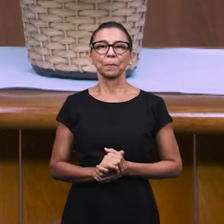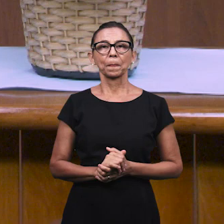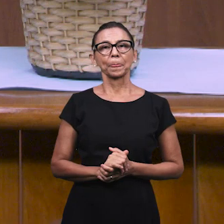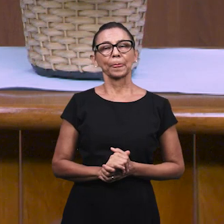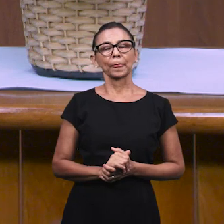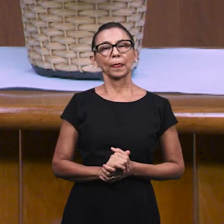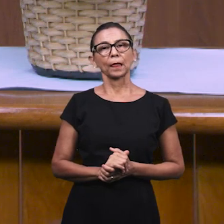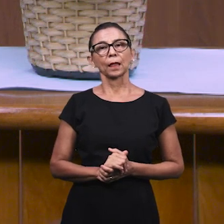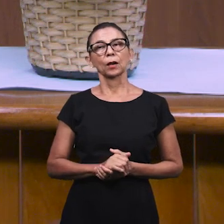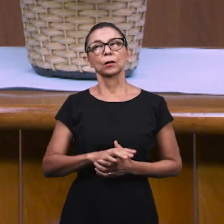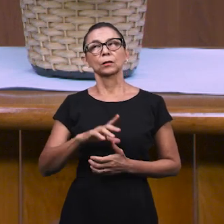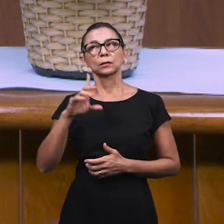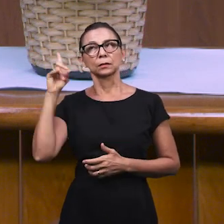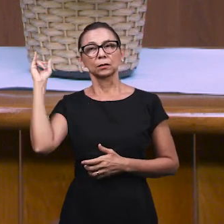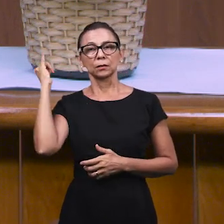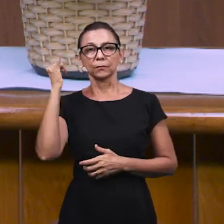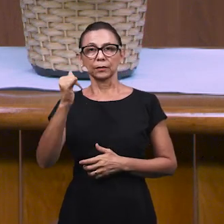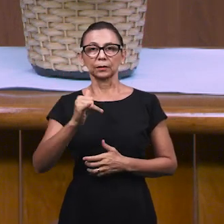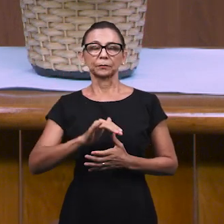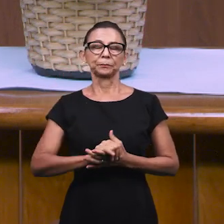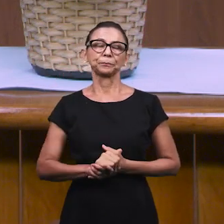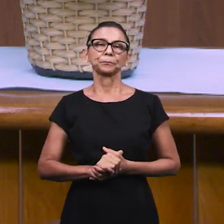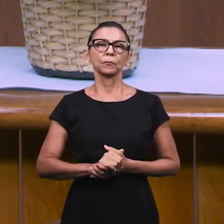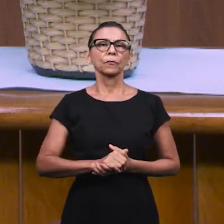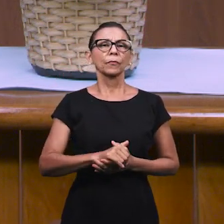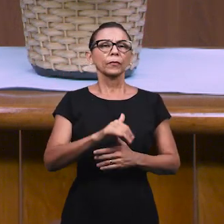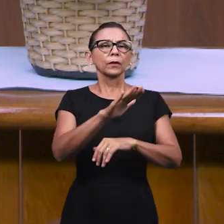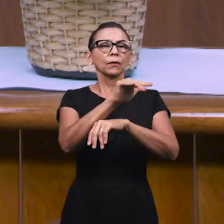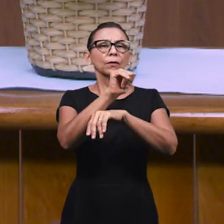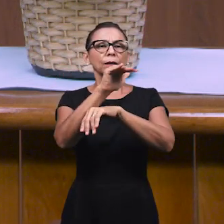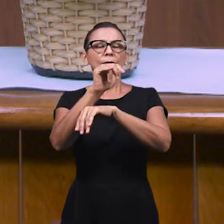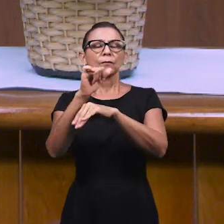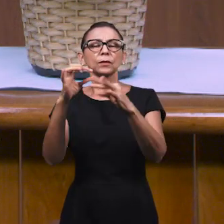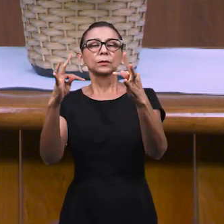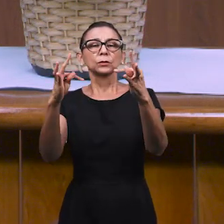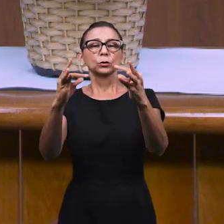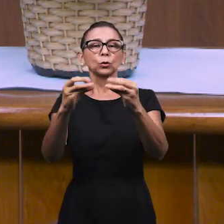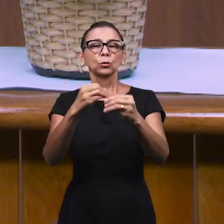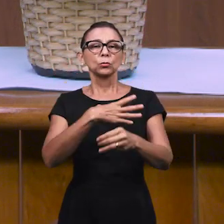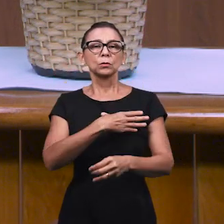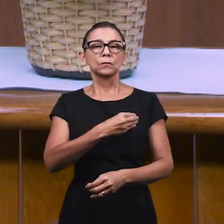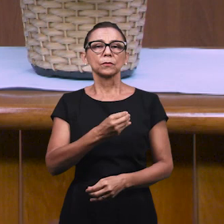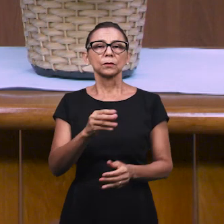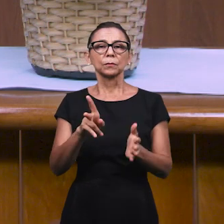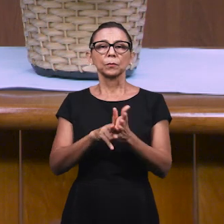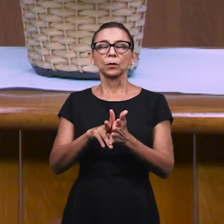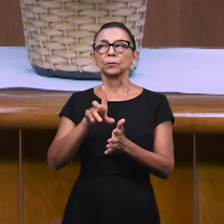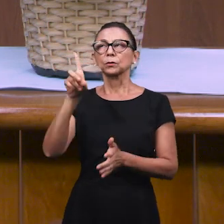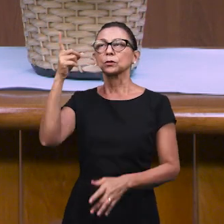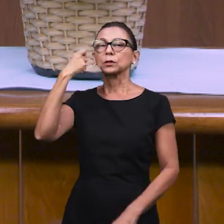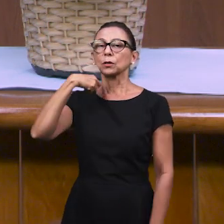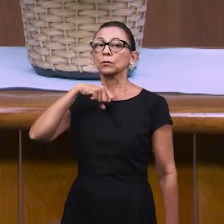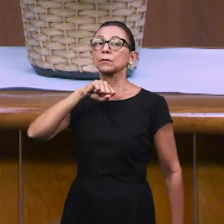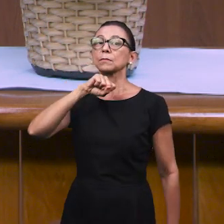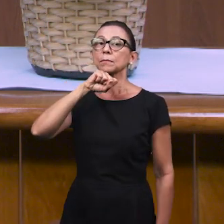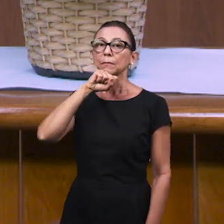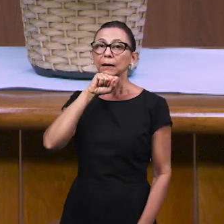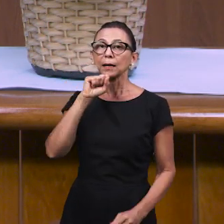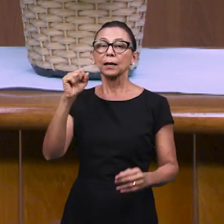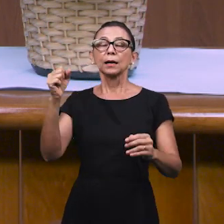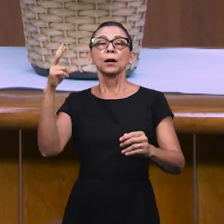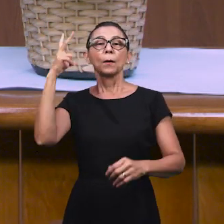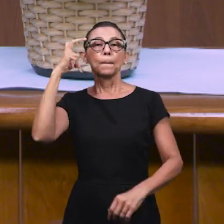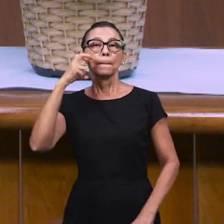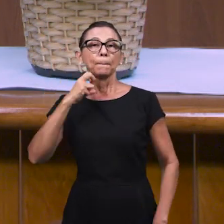ensino, ele diz o seguinte: olha, vinde benditos do meu Pai, possuí por herança o reino que vos está preparado desde a fundação do